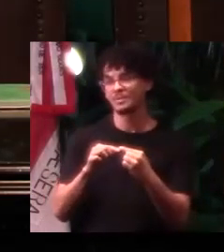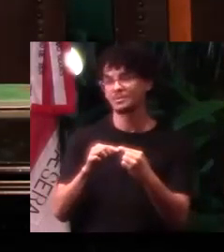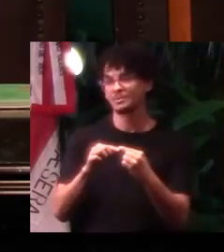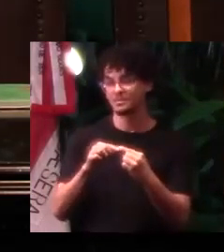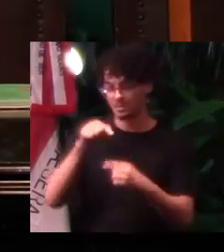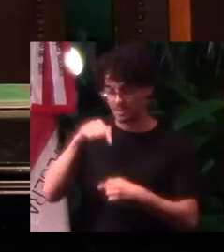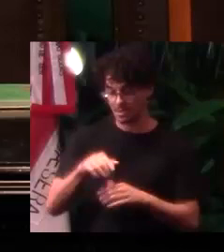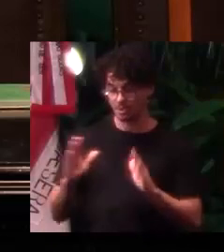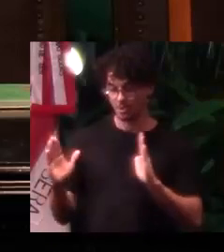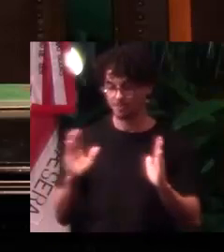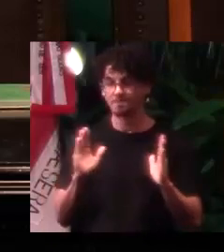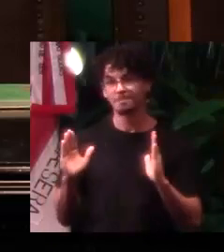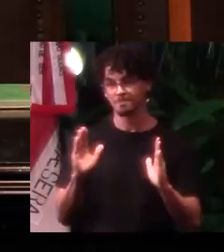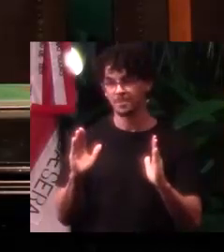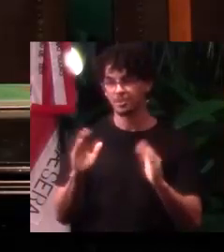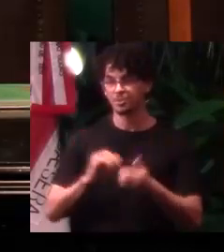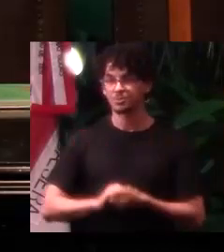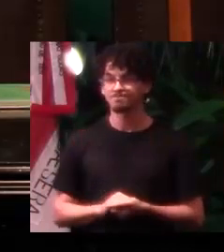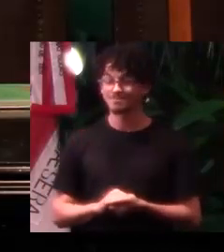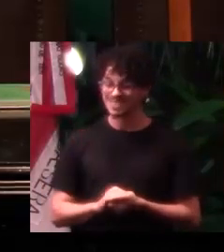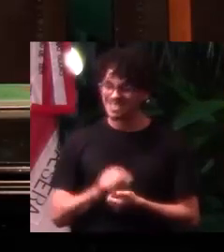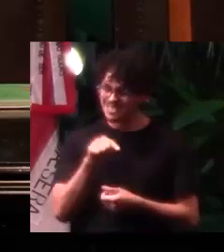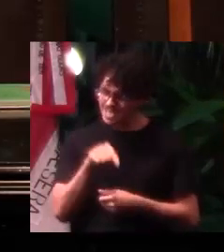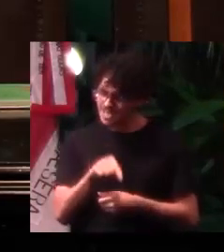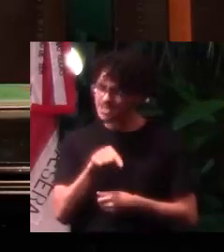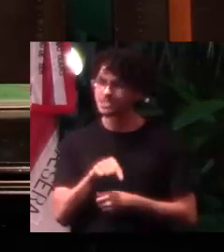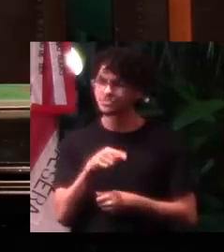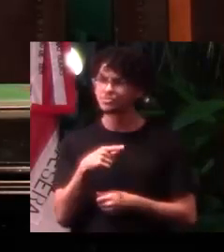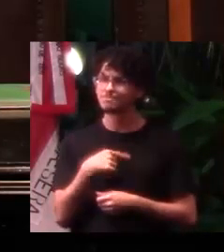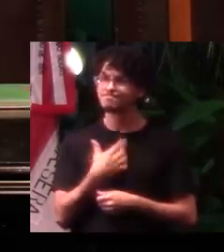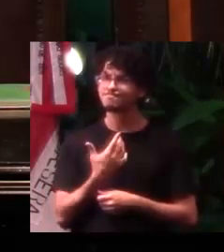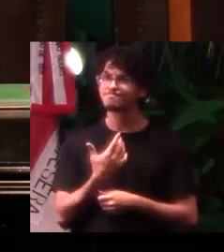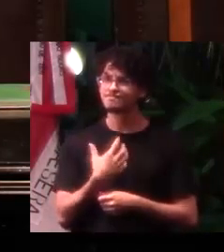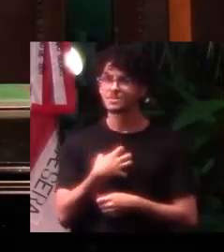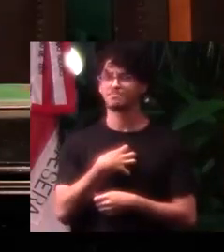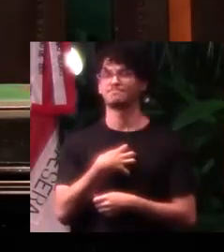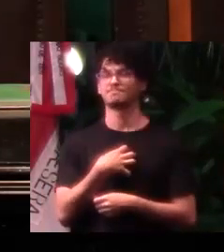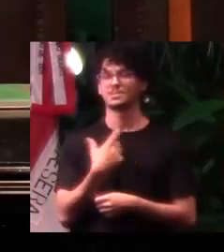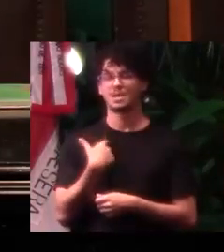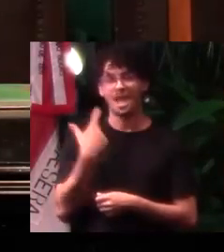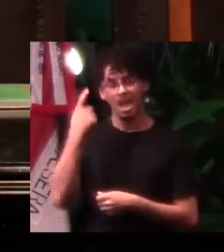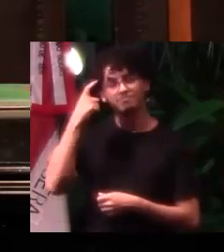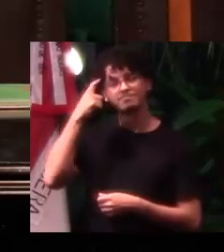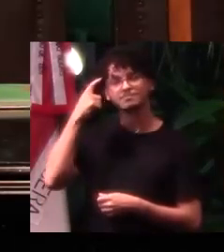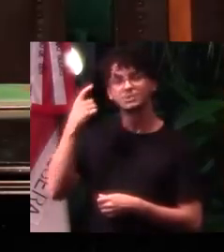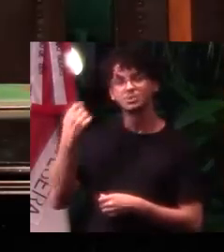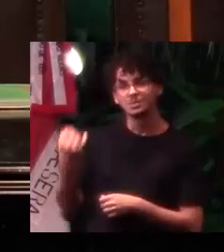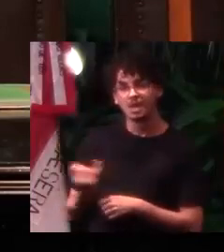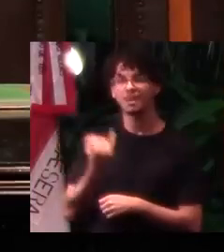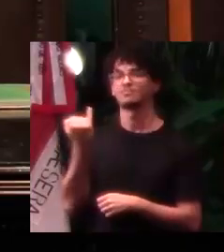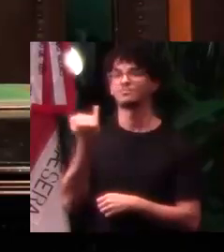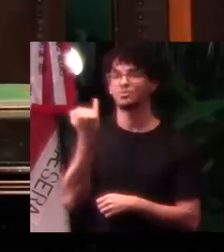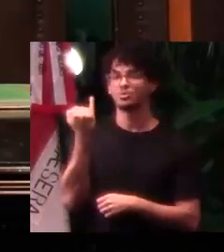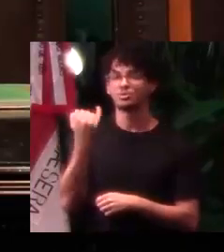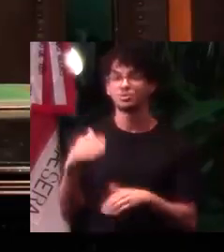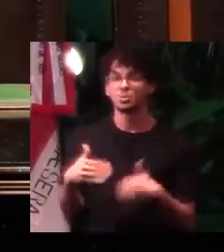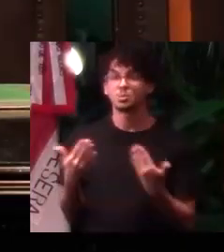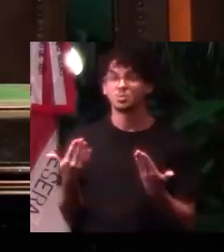presente. E é exatamente isso que me parece muito importante quando nós começamos a